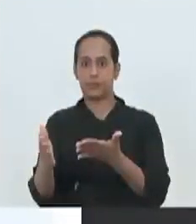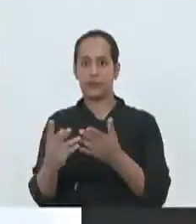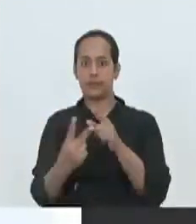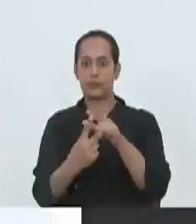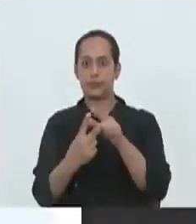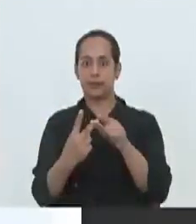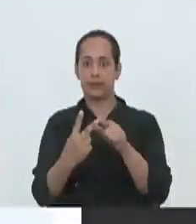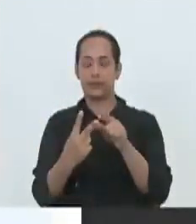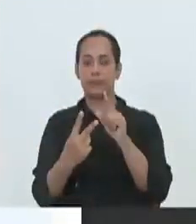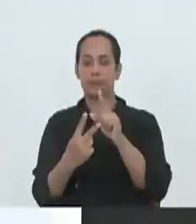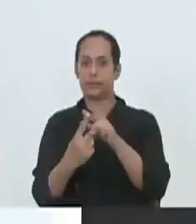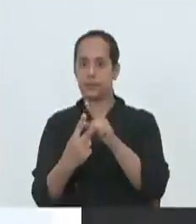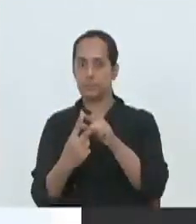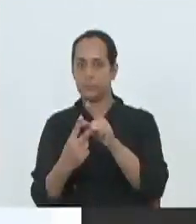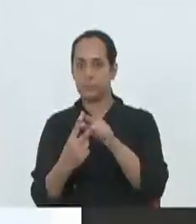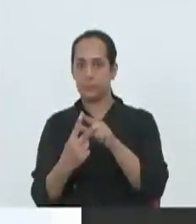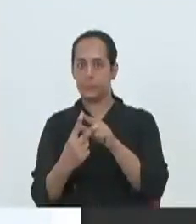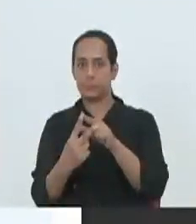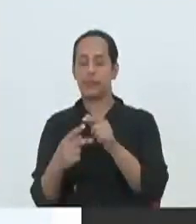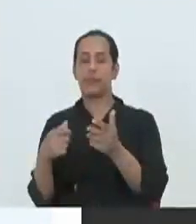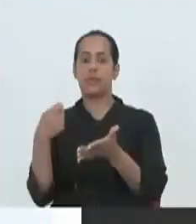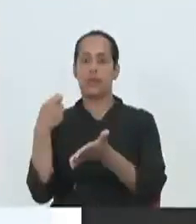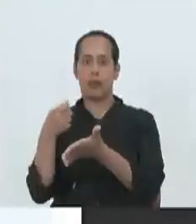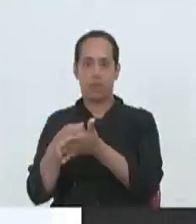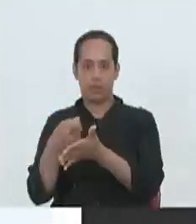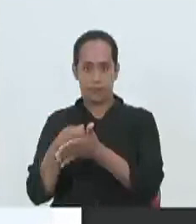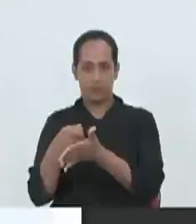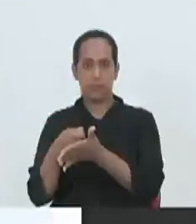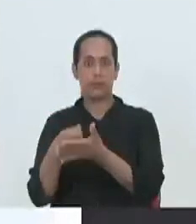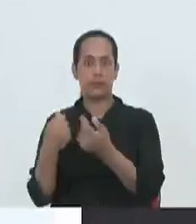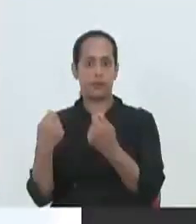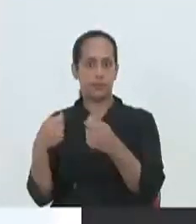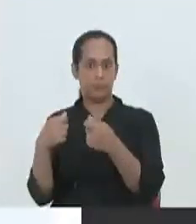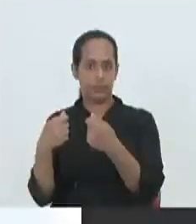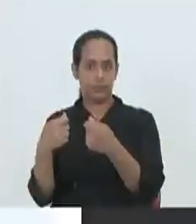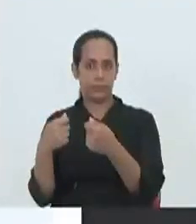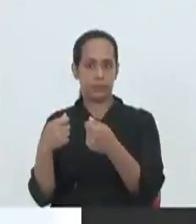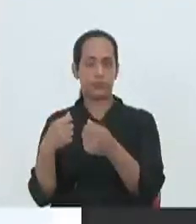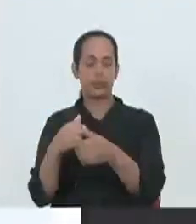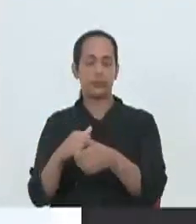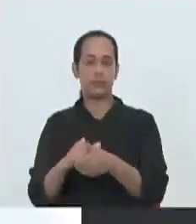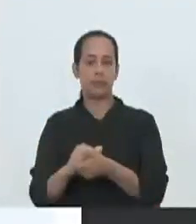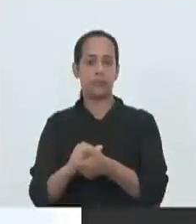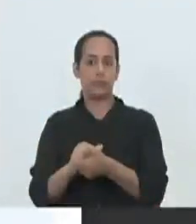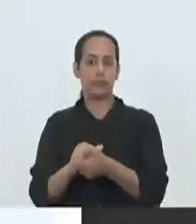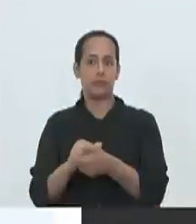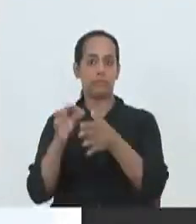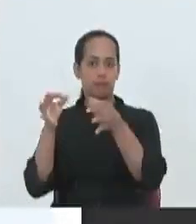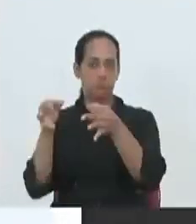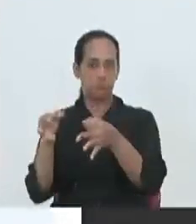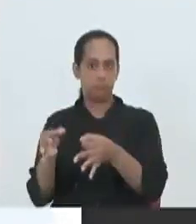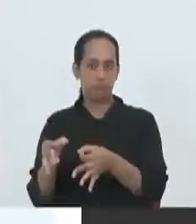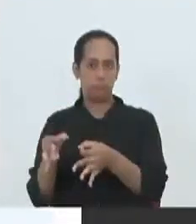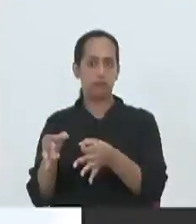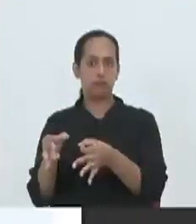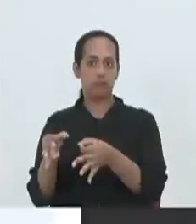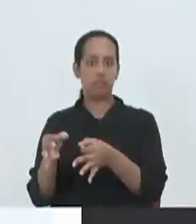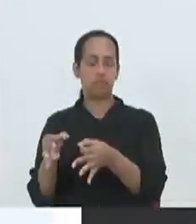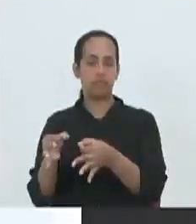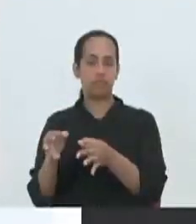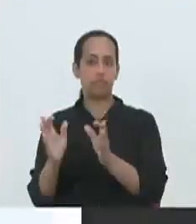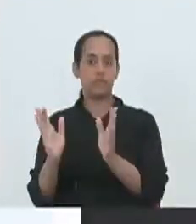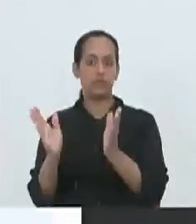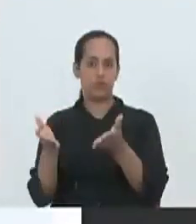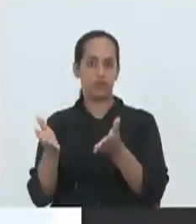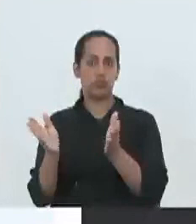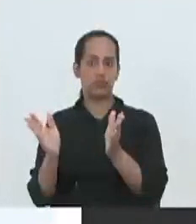processados ou seja aqueles que quando eu inscrevo em restos a pagar eles já são líquidos e e certos Ou seja já houve a apresentação de uma